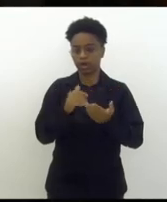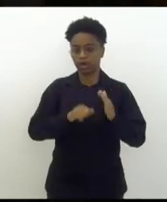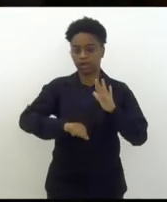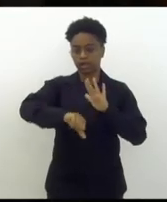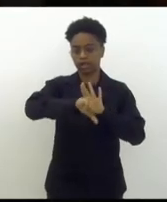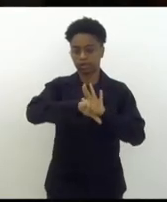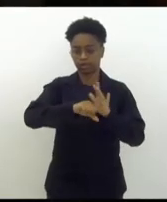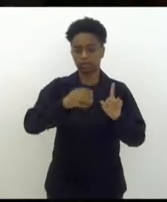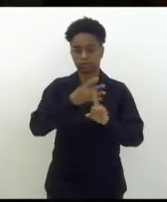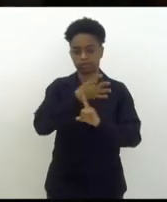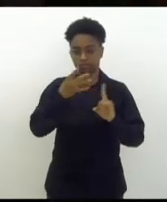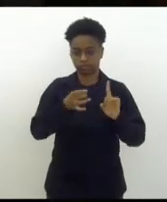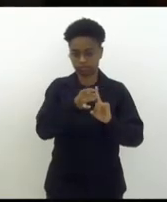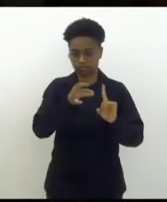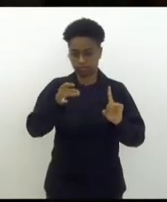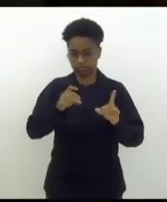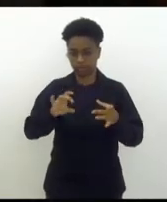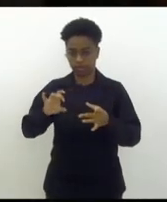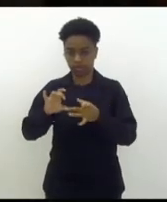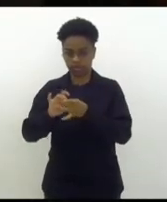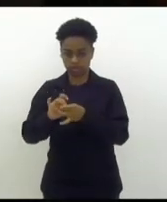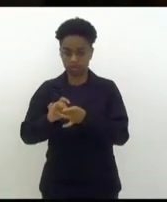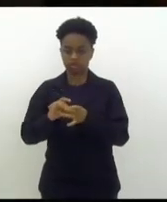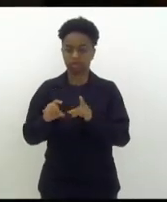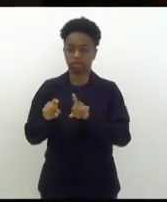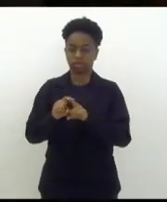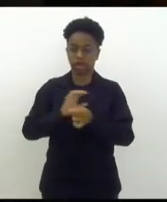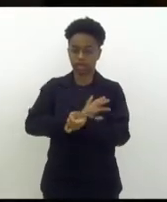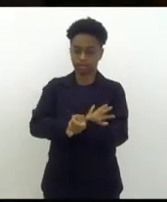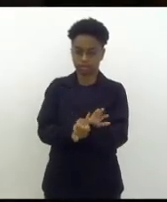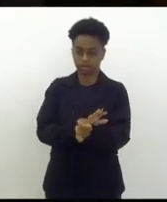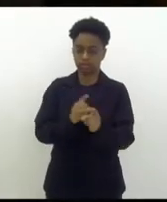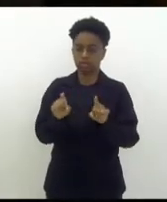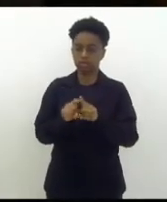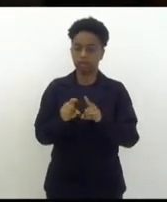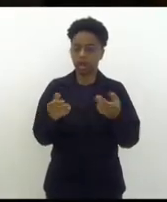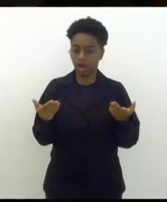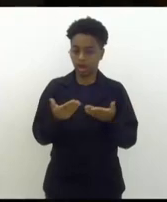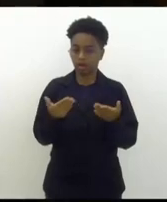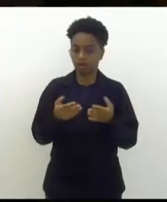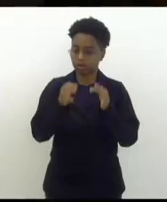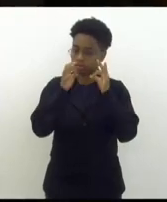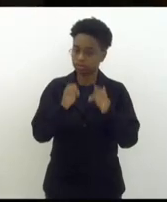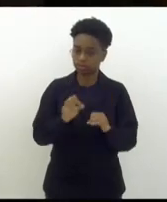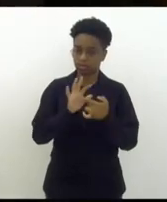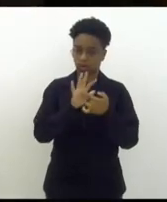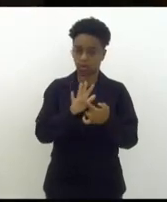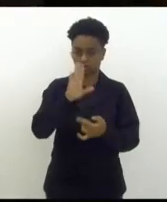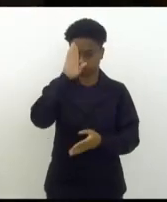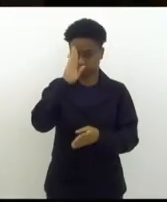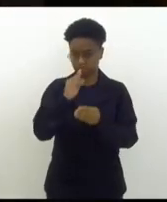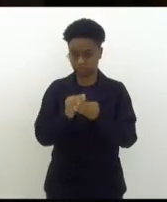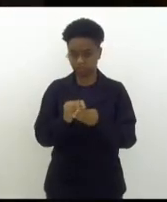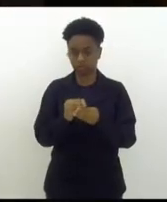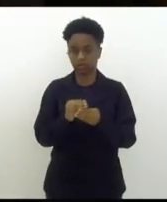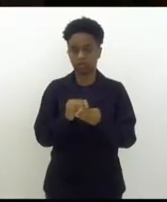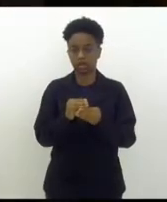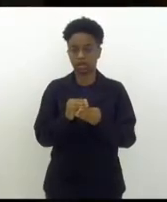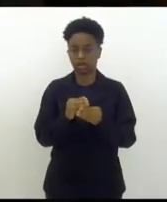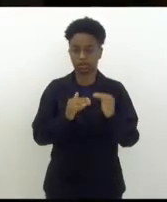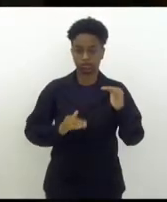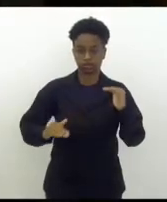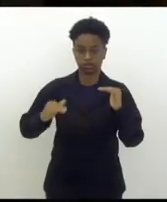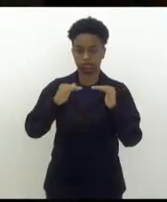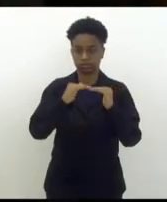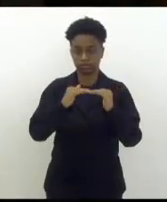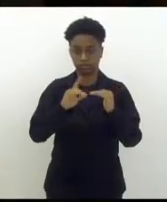cunho lgbtqia mais FOB Qual o crime de racismo e agora matéria confirma o seu entendimento materializando portanto essa aí